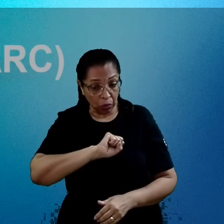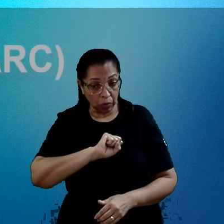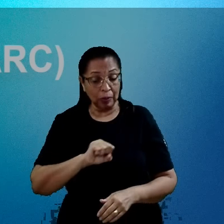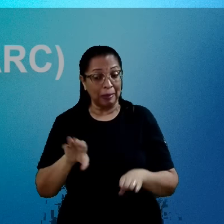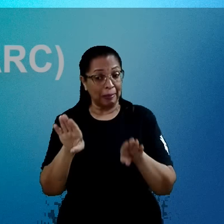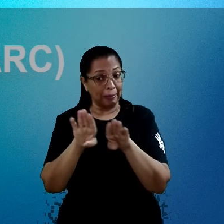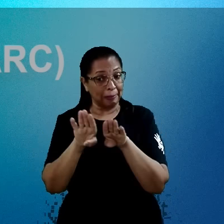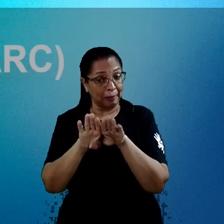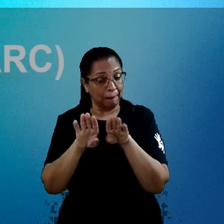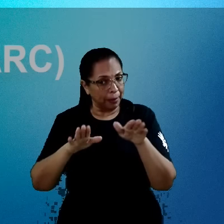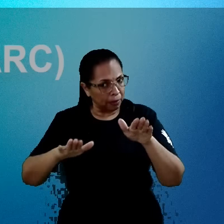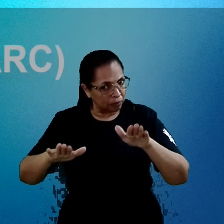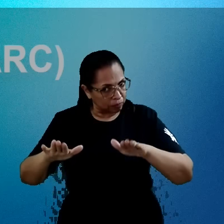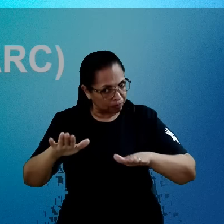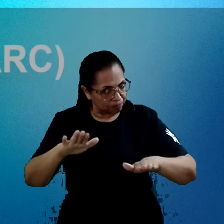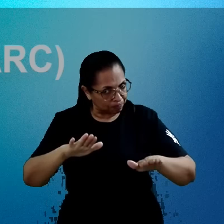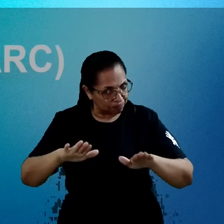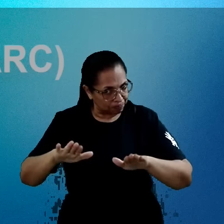de